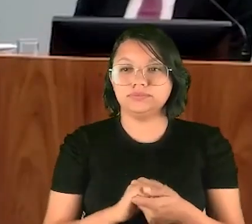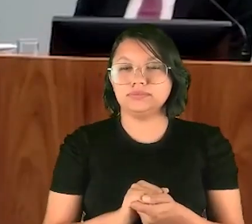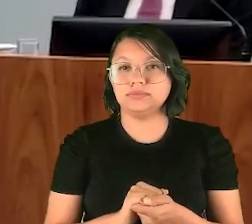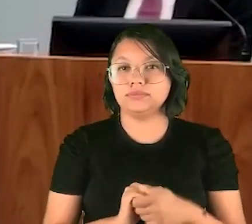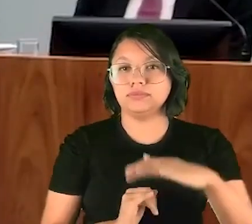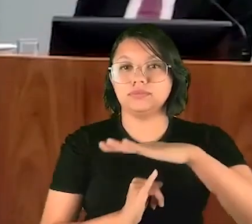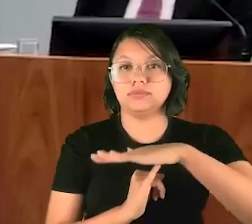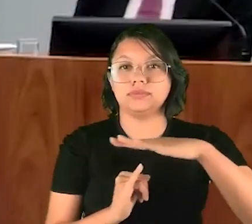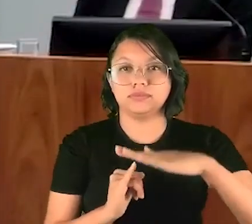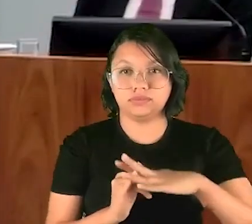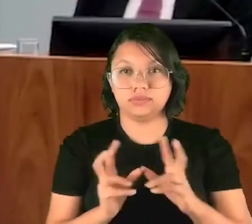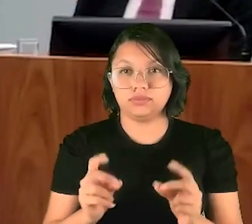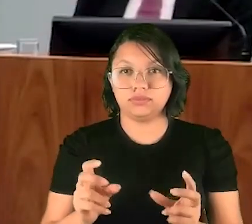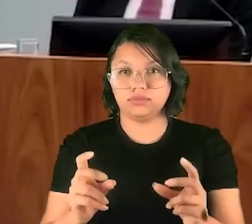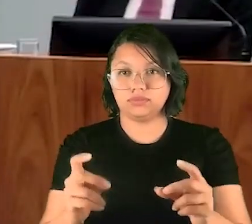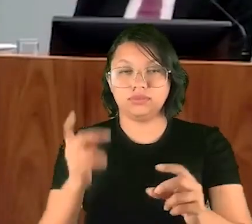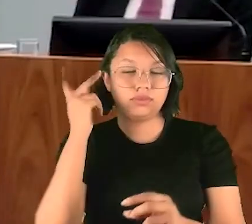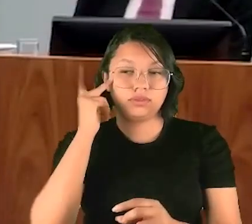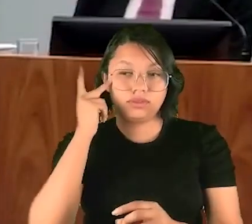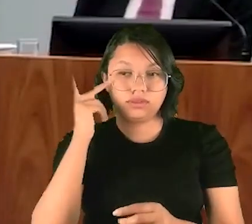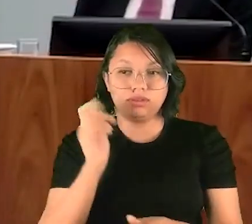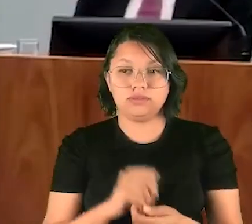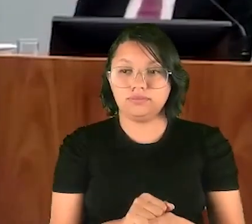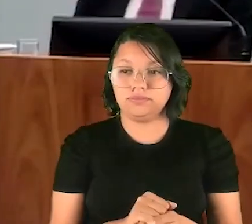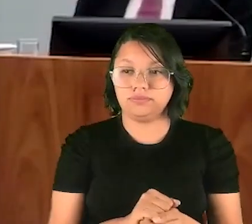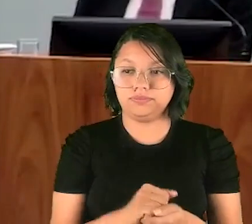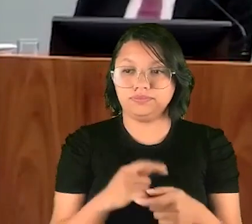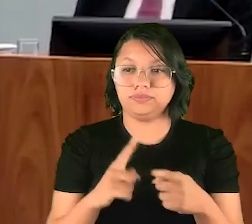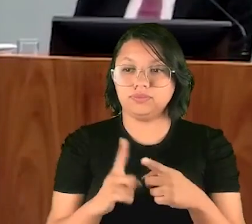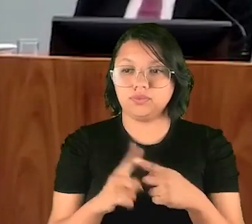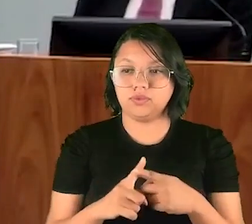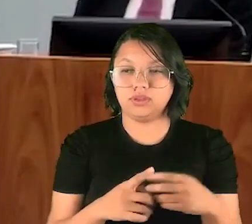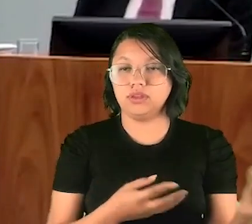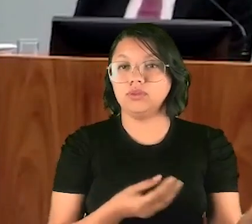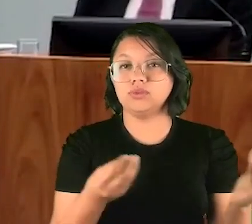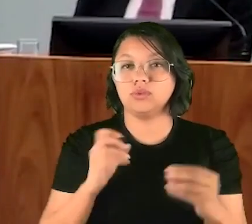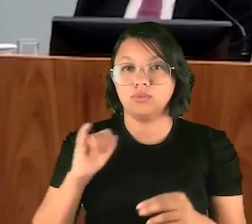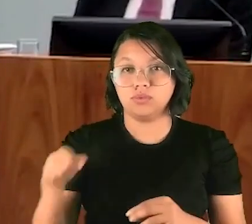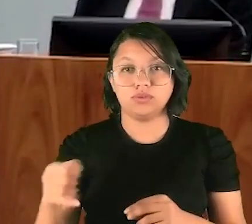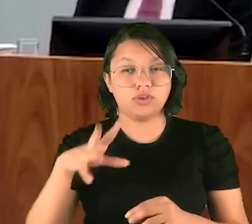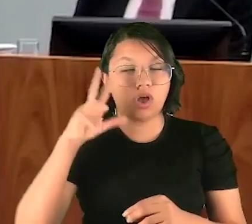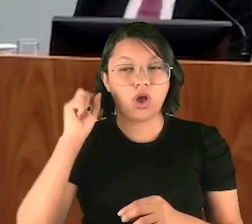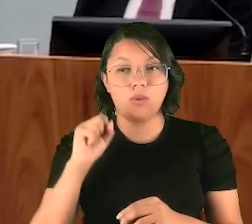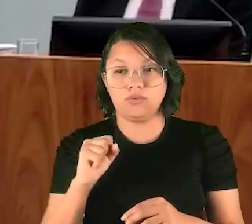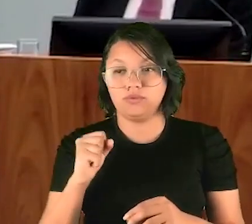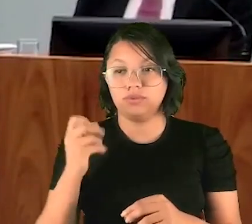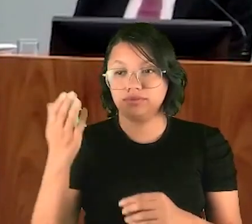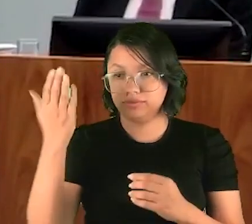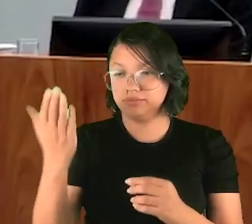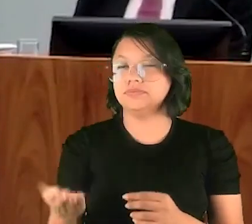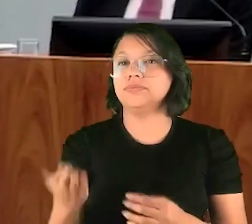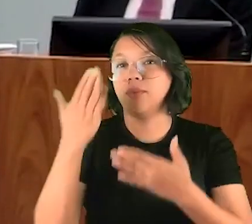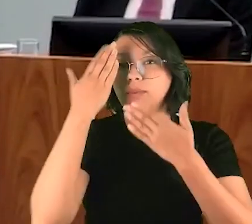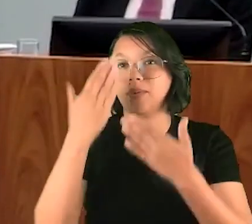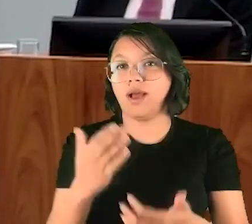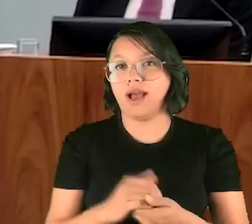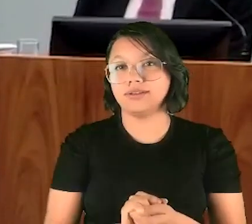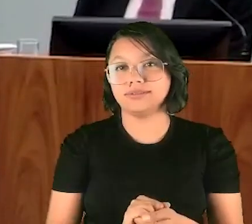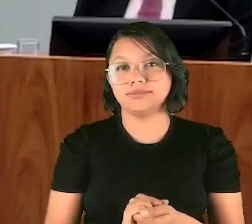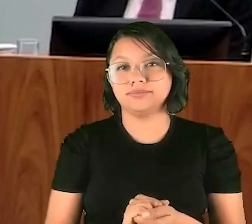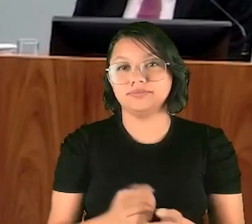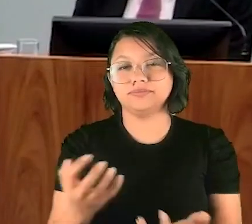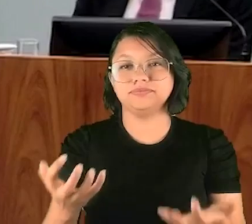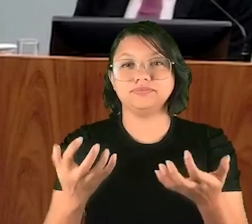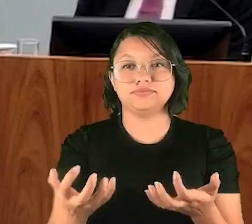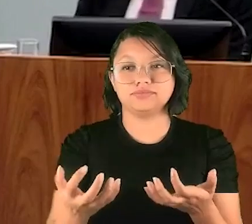pelo desenvolvimento e também o Instituto de Câncer do Estado de São Paulo e CESP por ter nos dado a oportunidade de